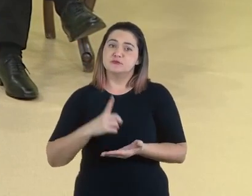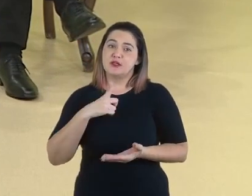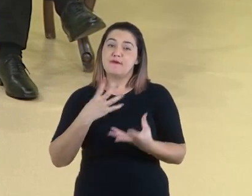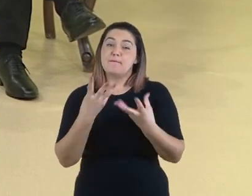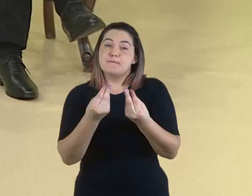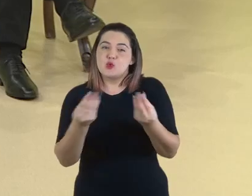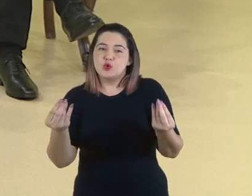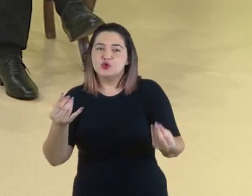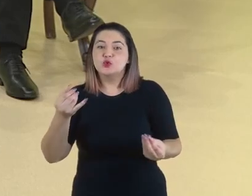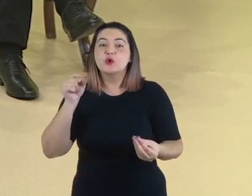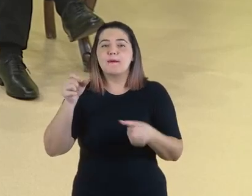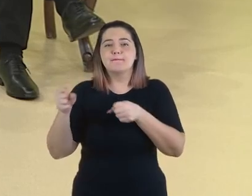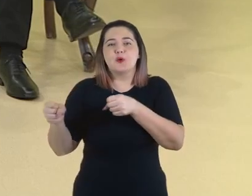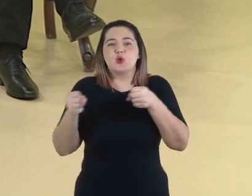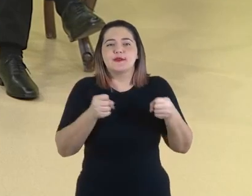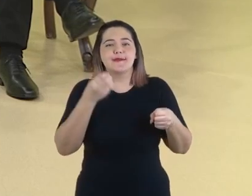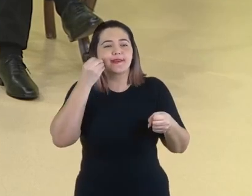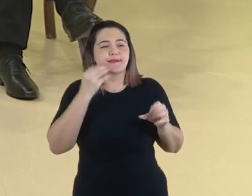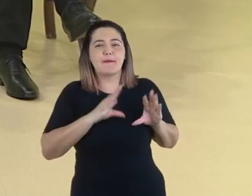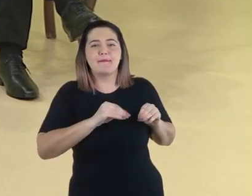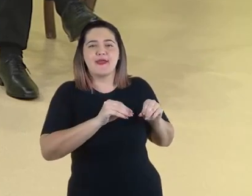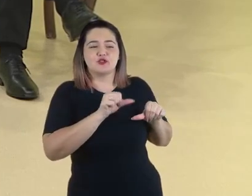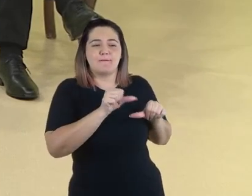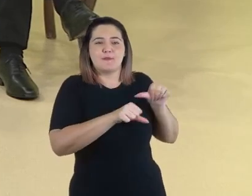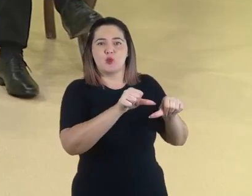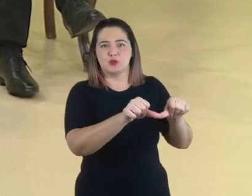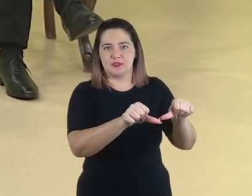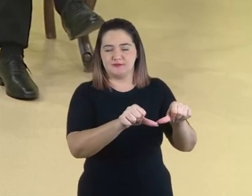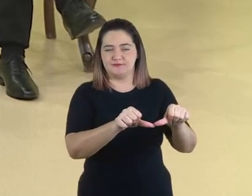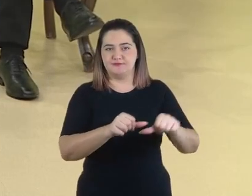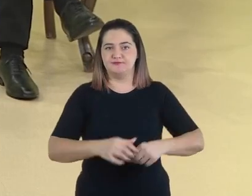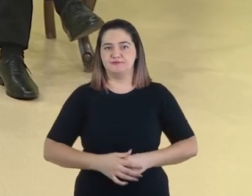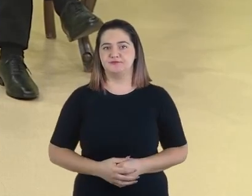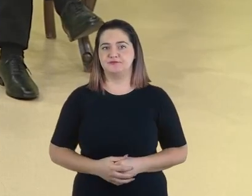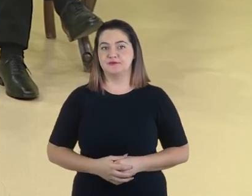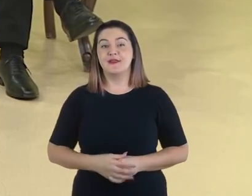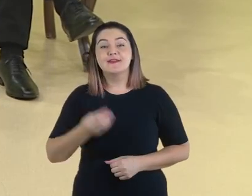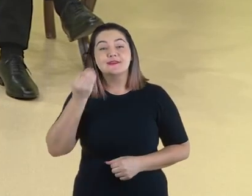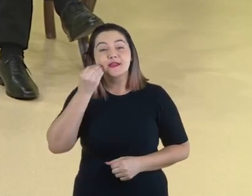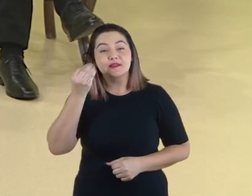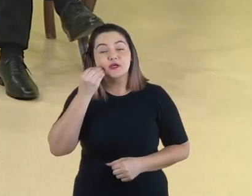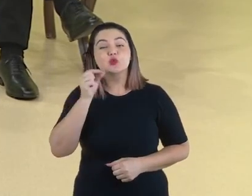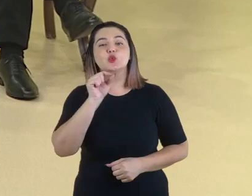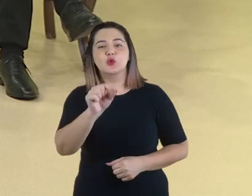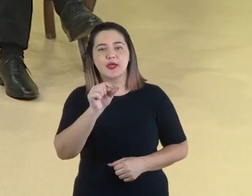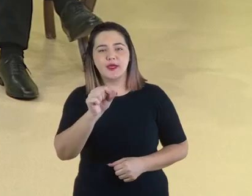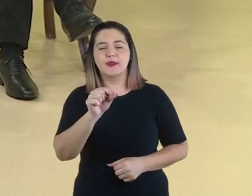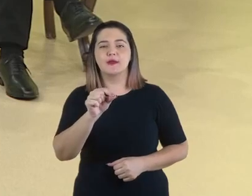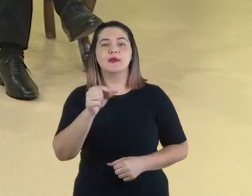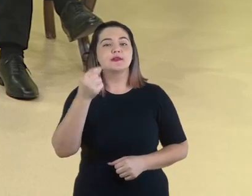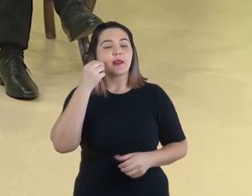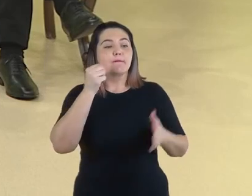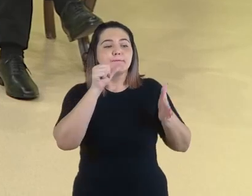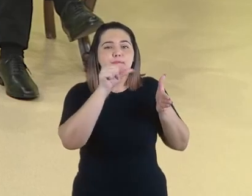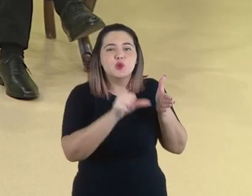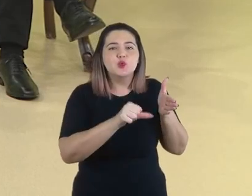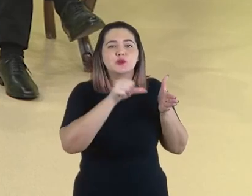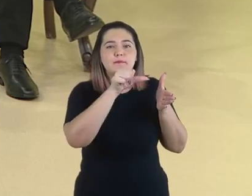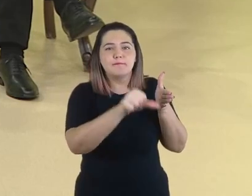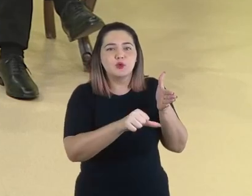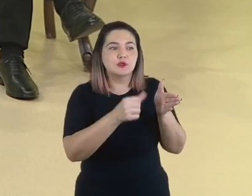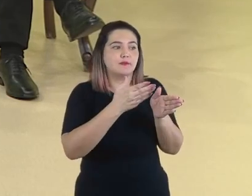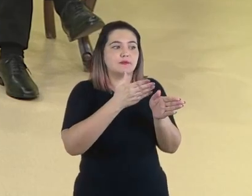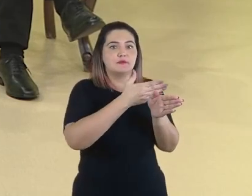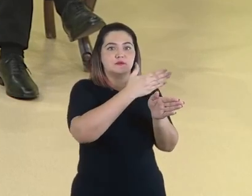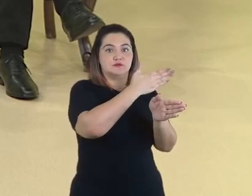maneiras pelas quais esse poder fez isso ao longo dos anos. Novamente, copiando e ampliando as mudanças que já